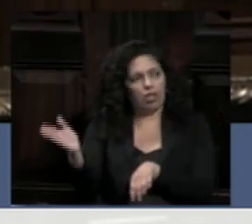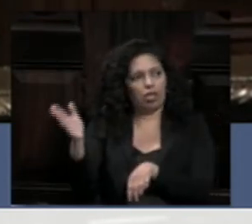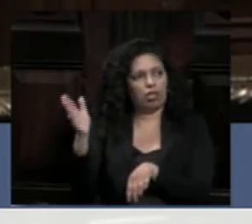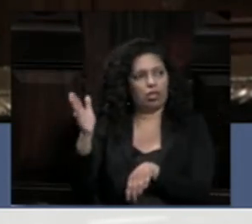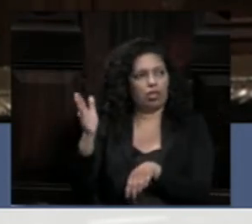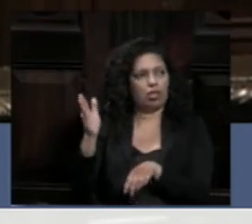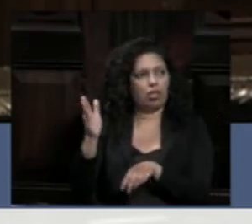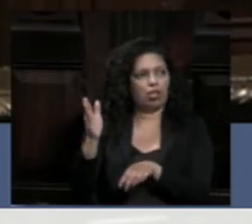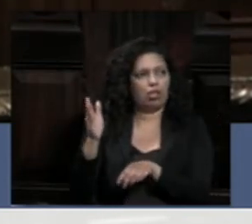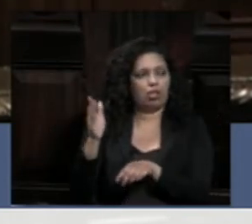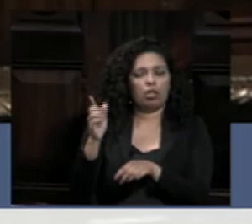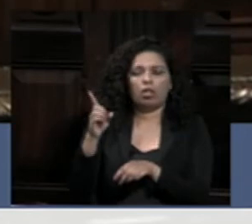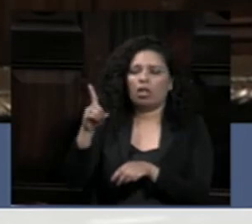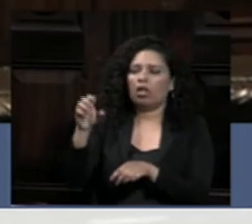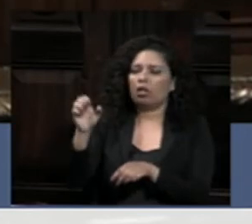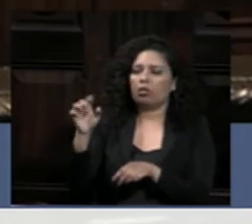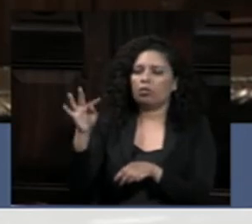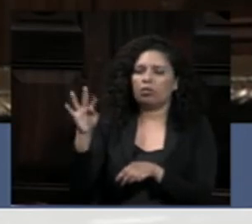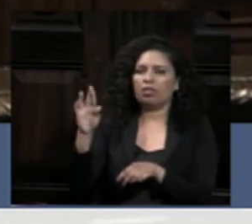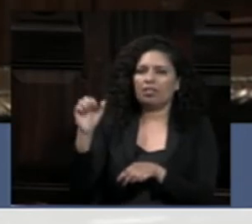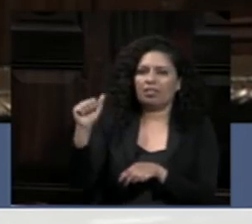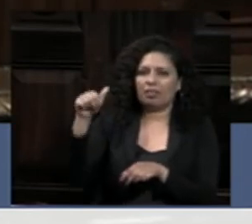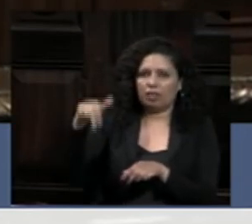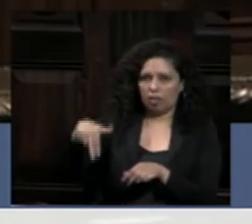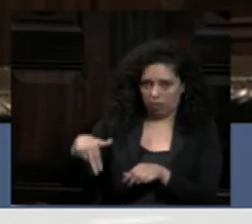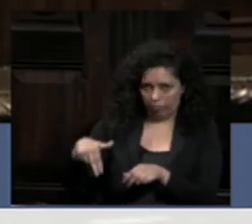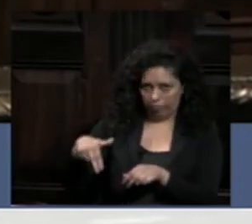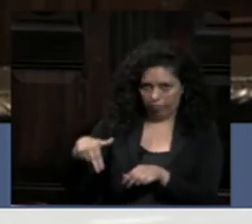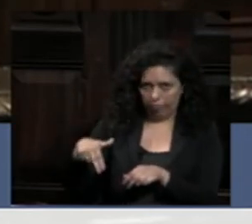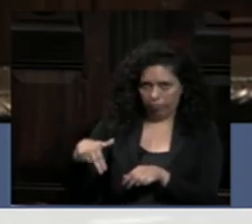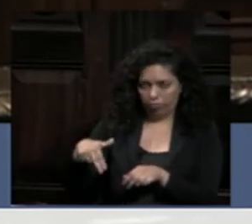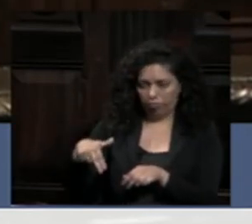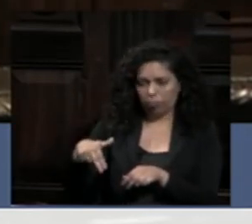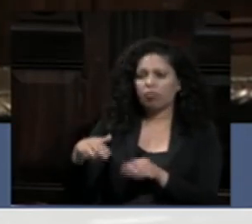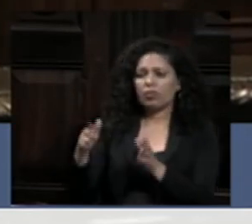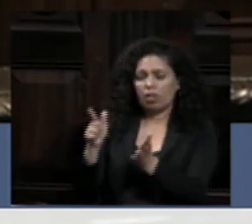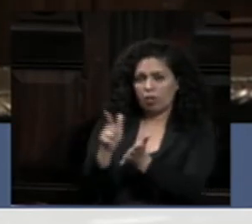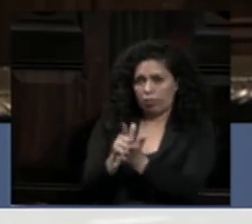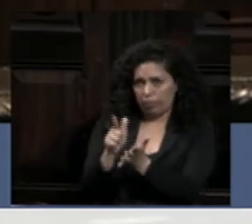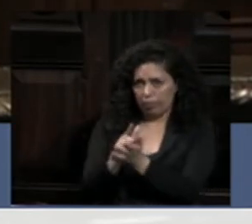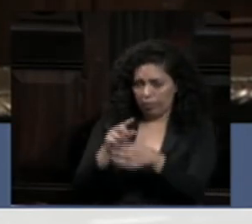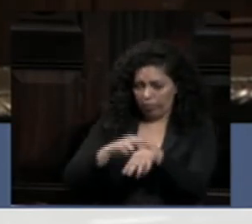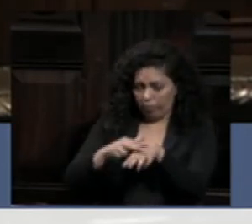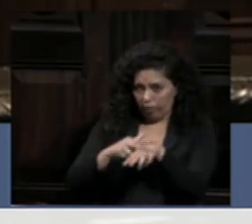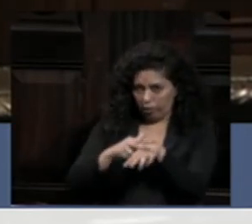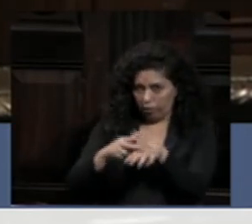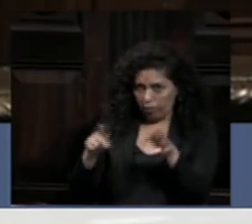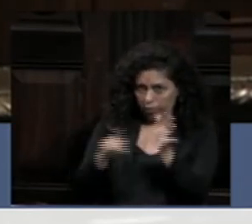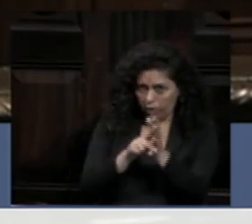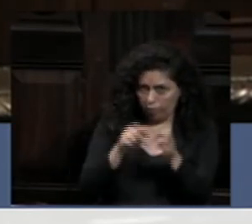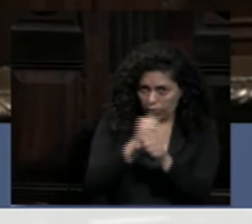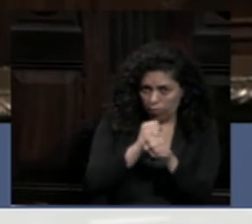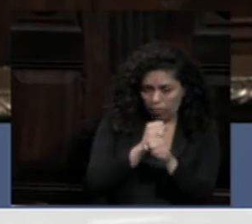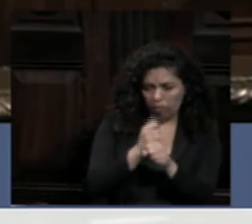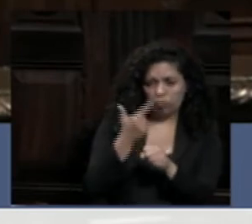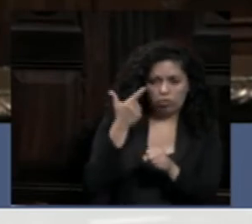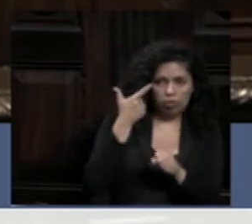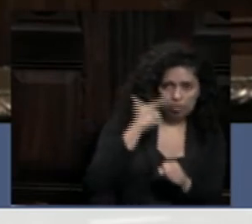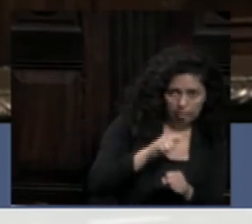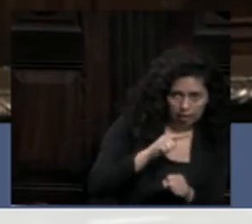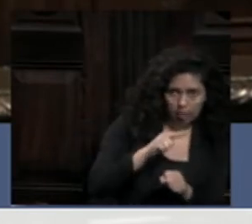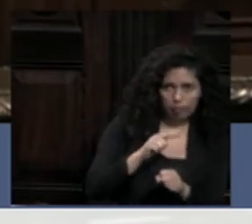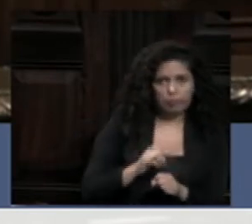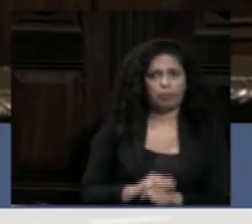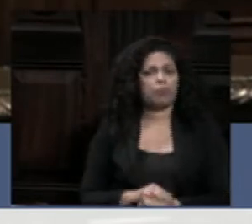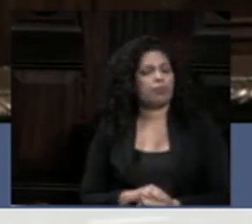esse certificado ao Detran e aí obter o CRLV, fazendo só uma vistoria.